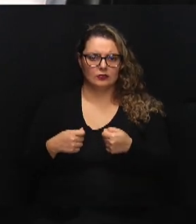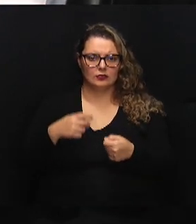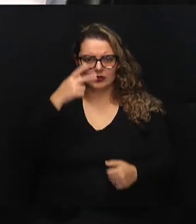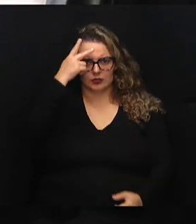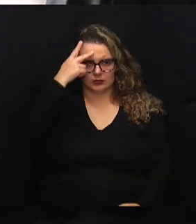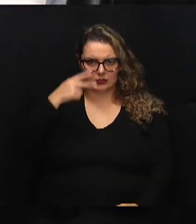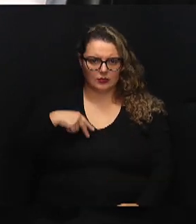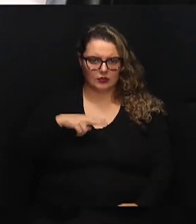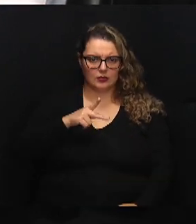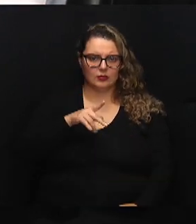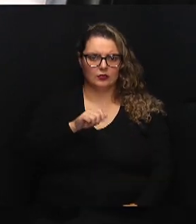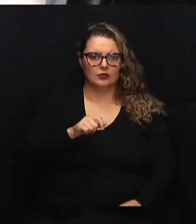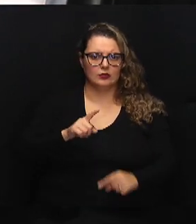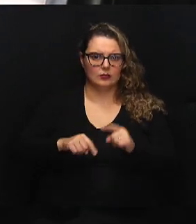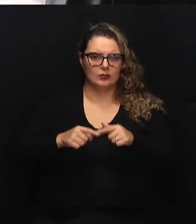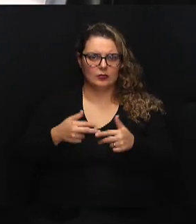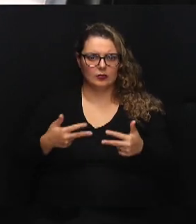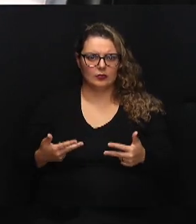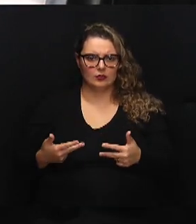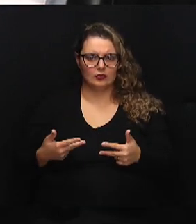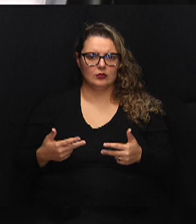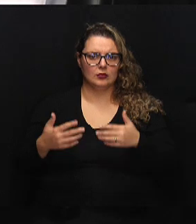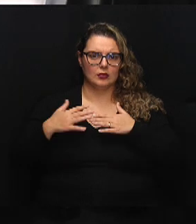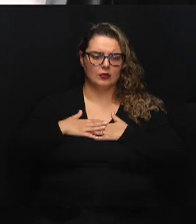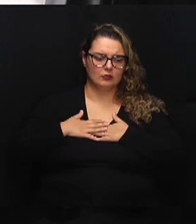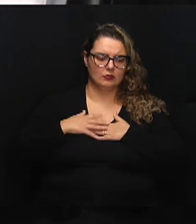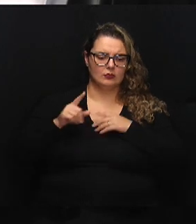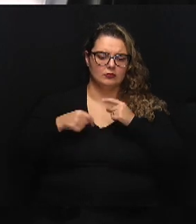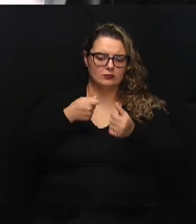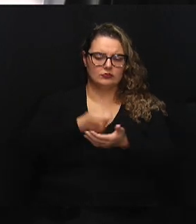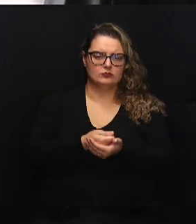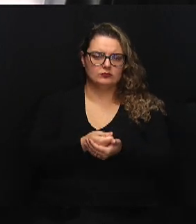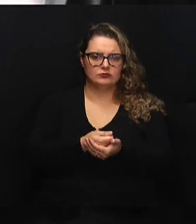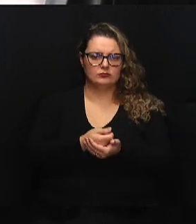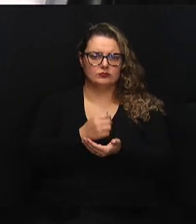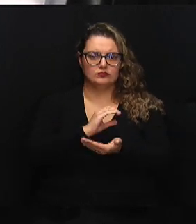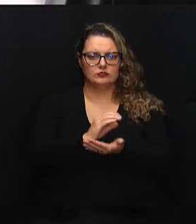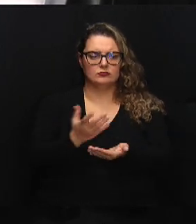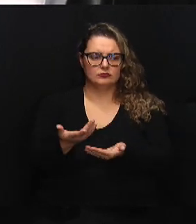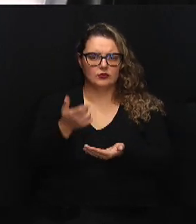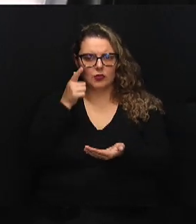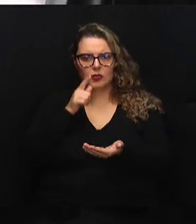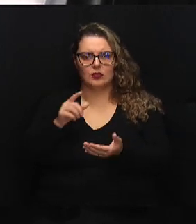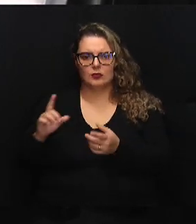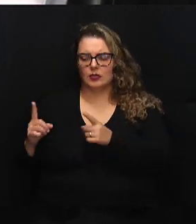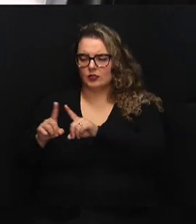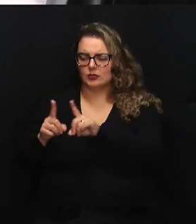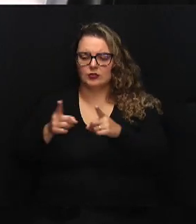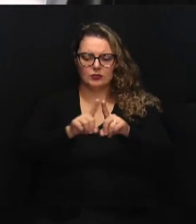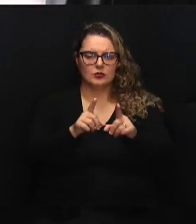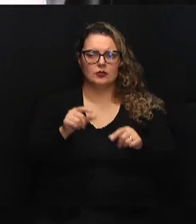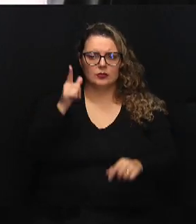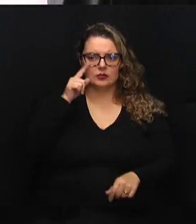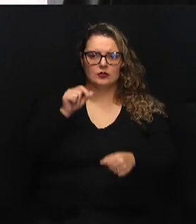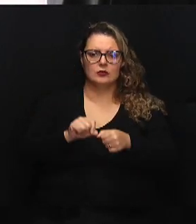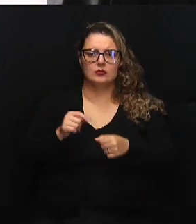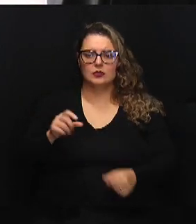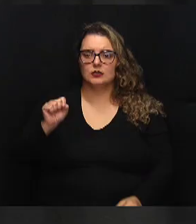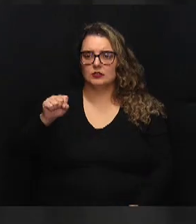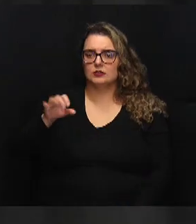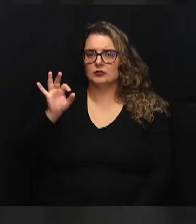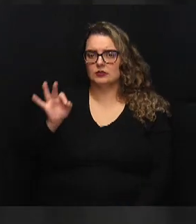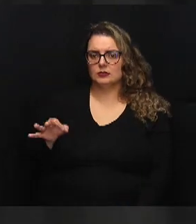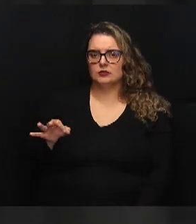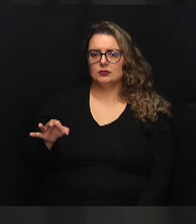UPA precisava de um equipamento. A minha emenda não dá, mas juntando com a sua, a gente consegue fazer isso. Exatamente. É